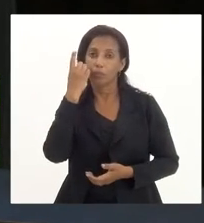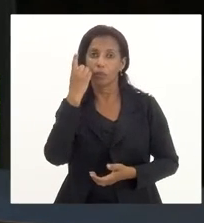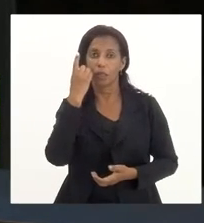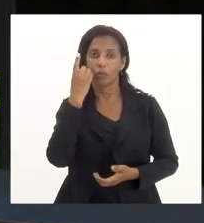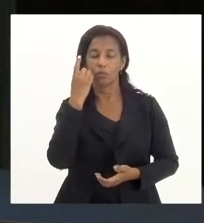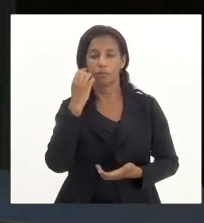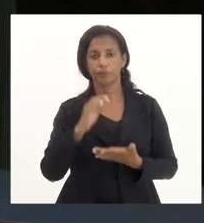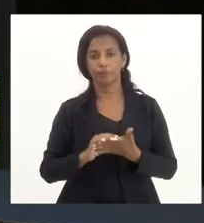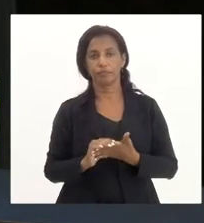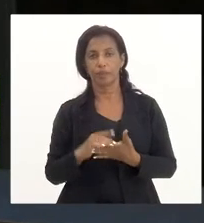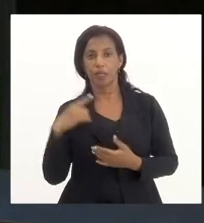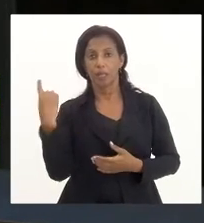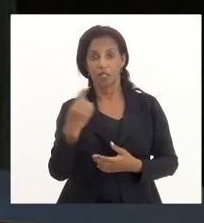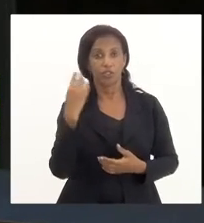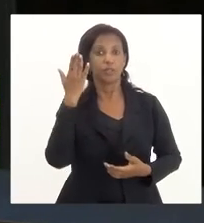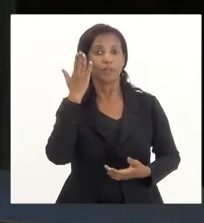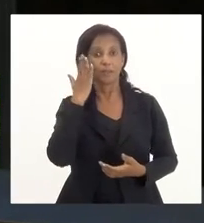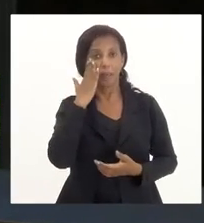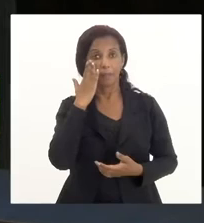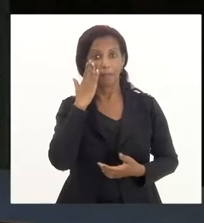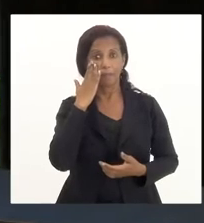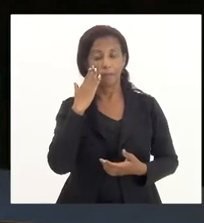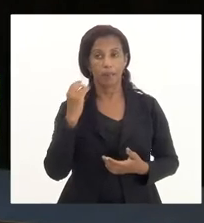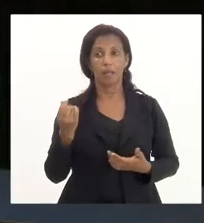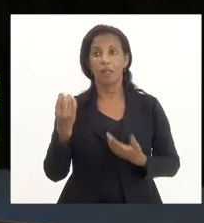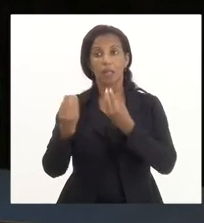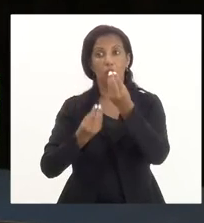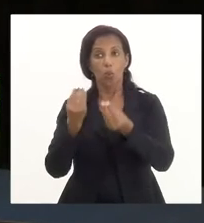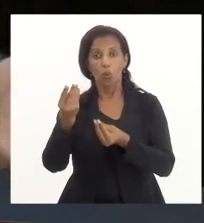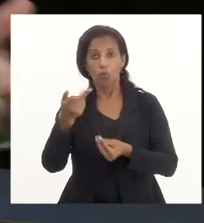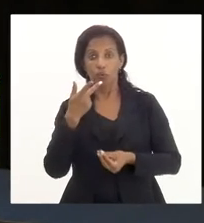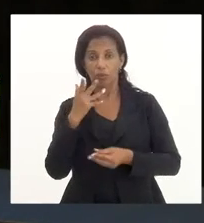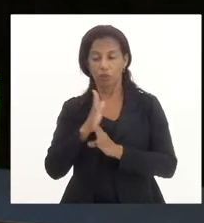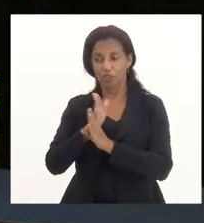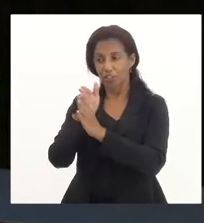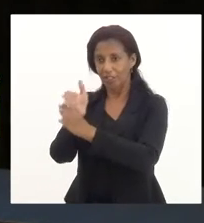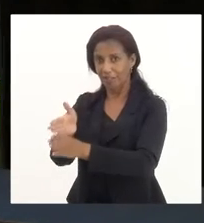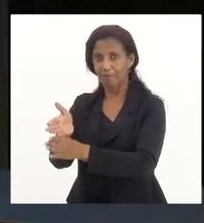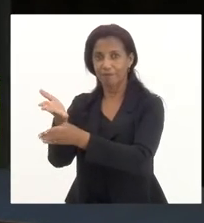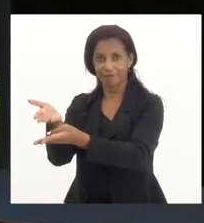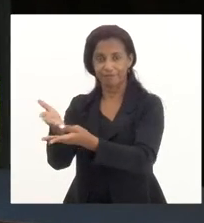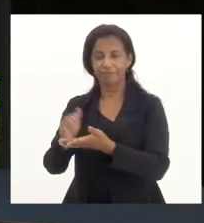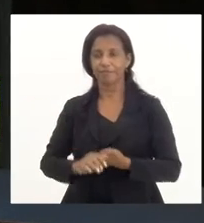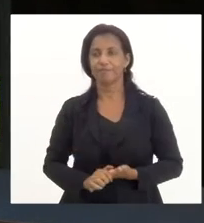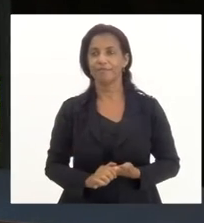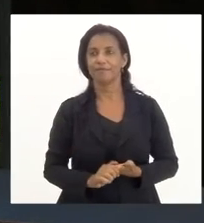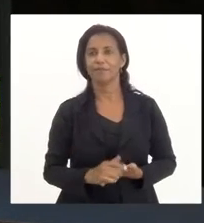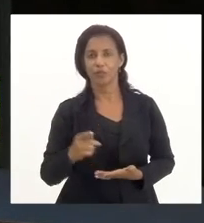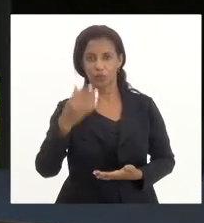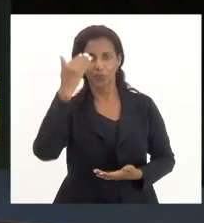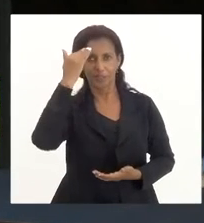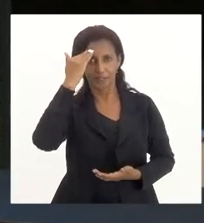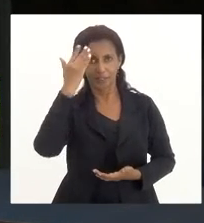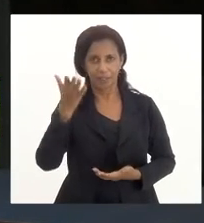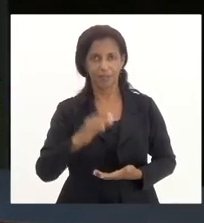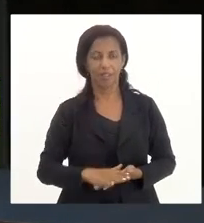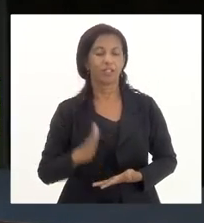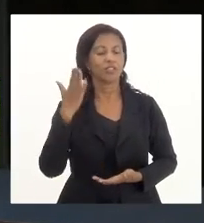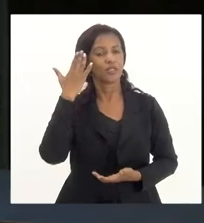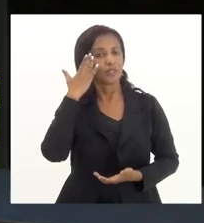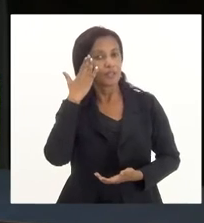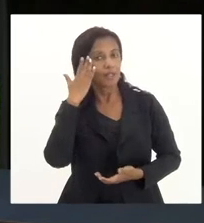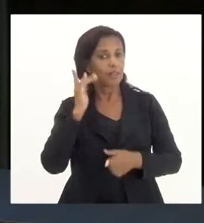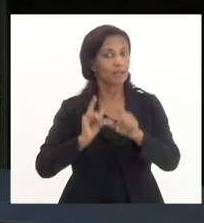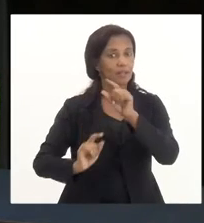gente saber e aqui não estou falando diretamente com o senhor que eu sei que você era na lei diferente mas que a gente